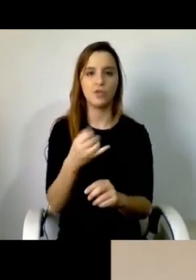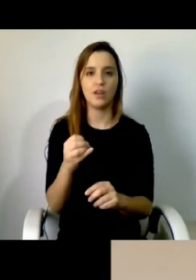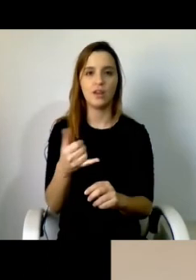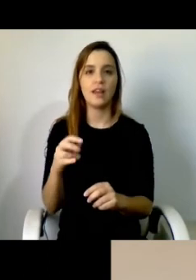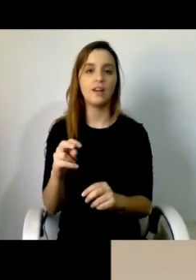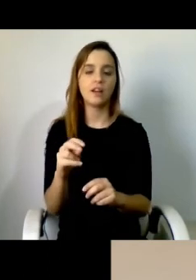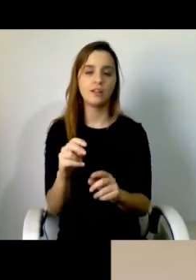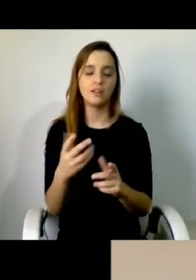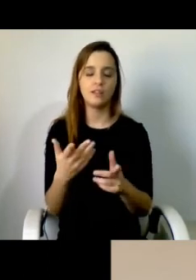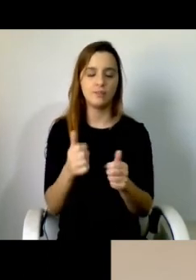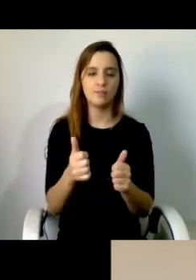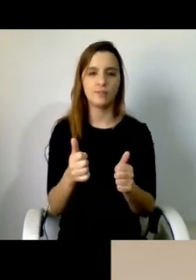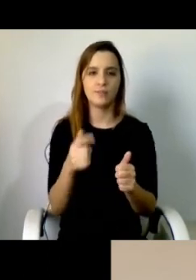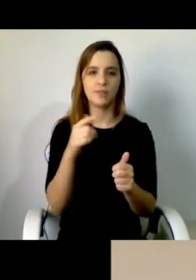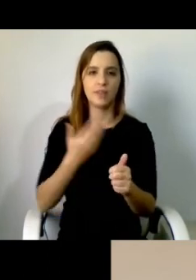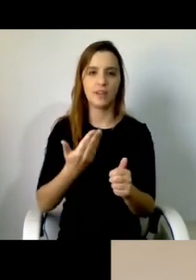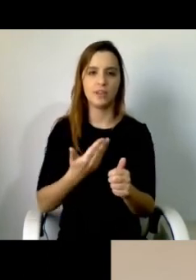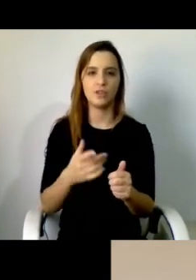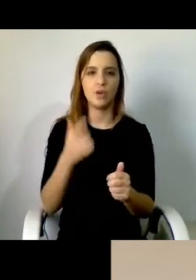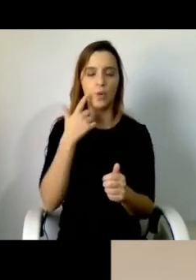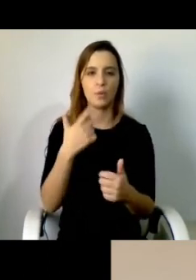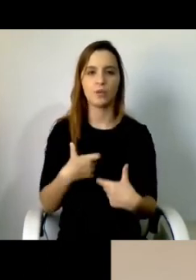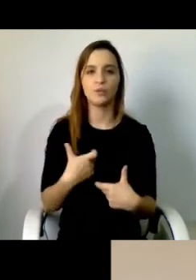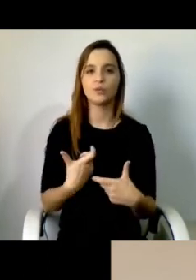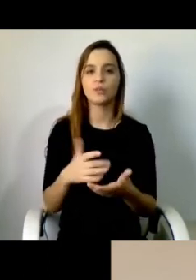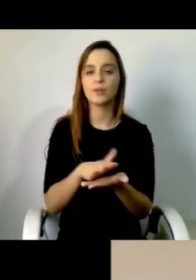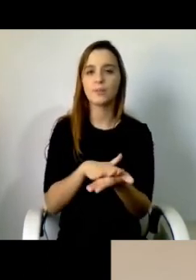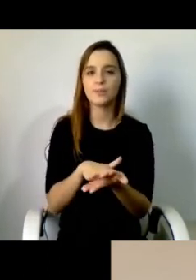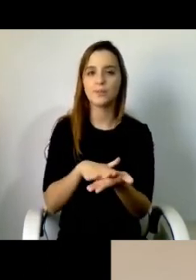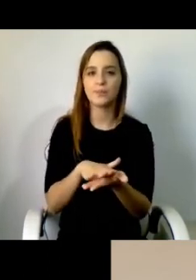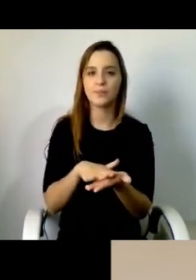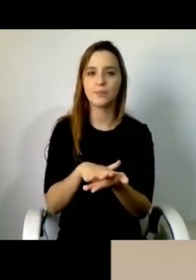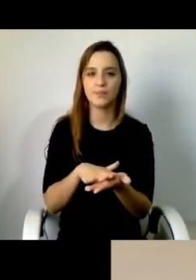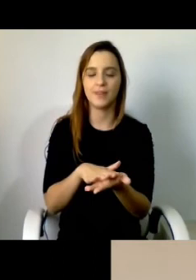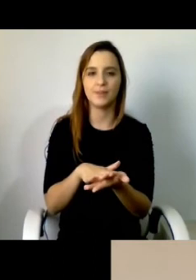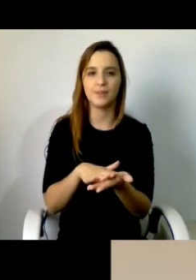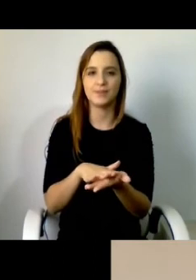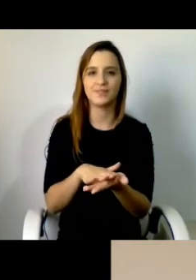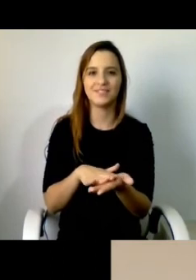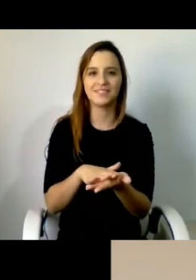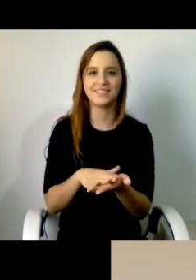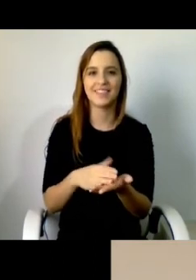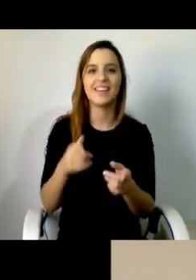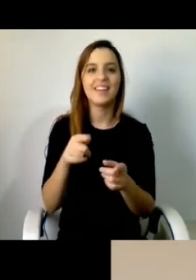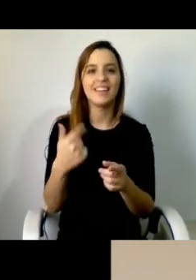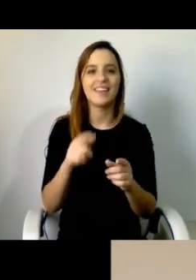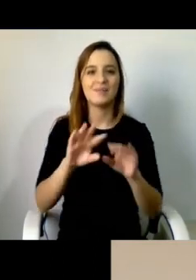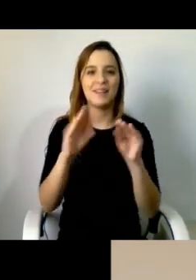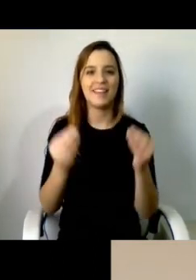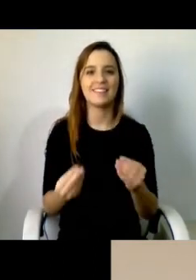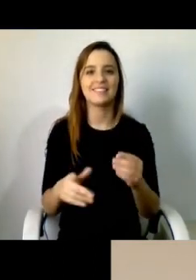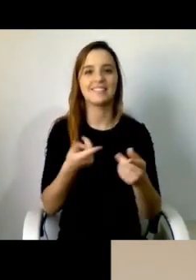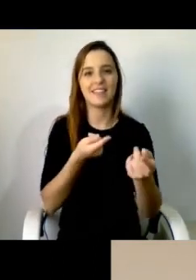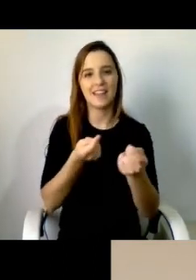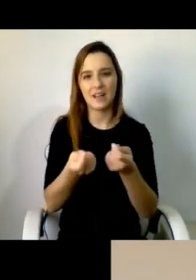coordena também o Observatório da Deficiência e Direitos Humanos, sediado no ISCSP, que constitui uma plataforma de articulação